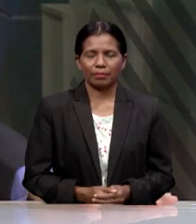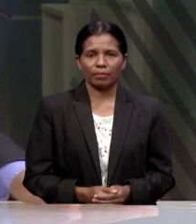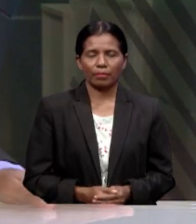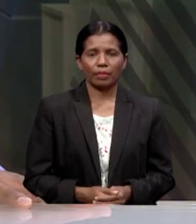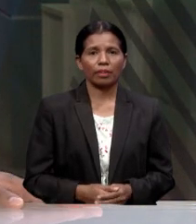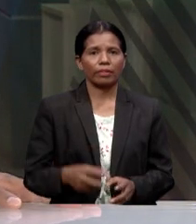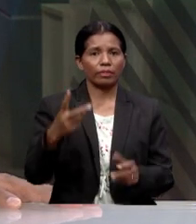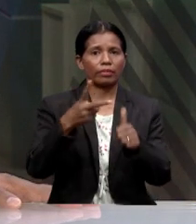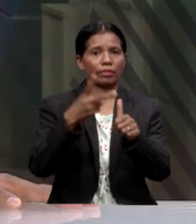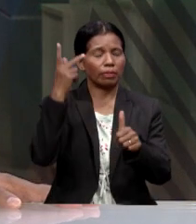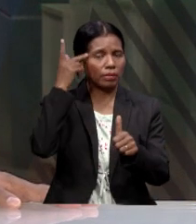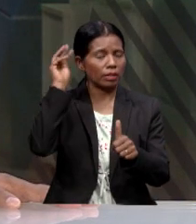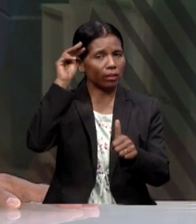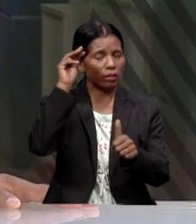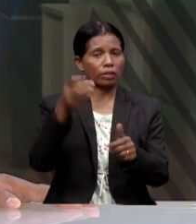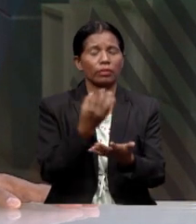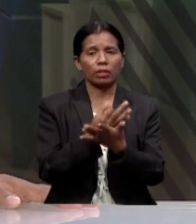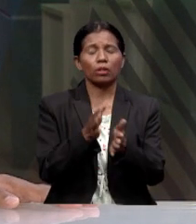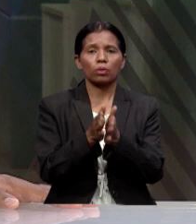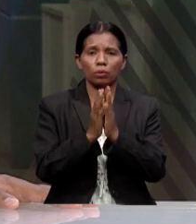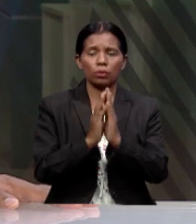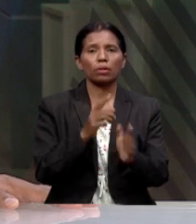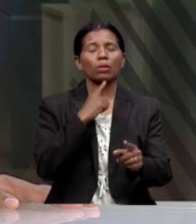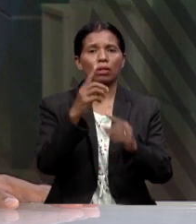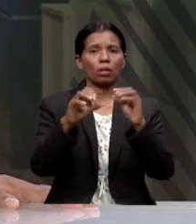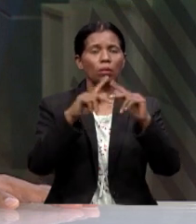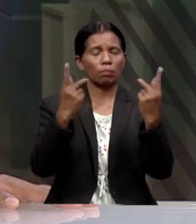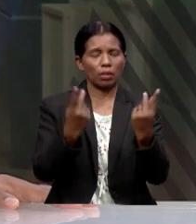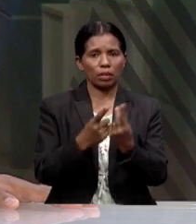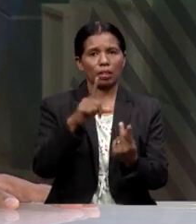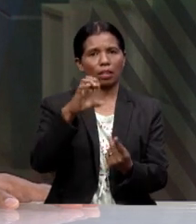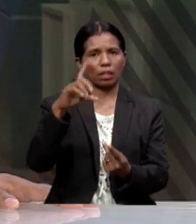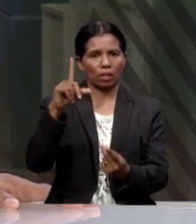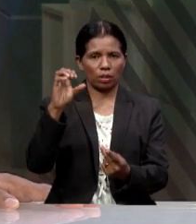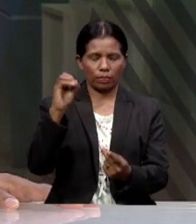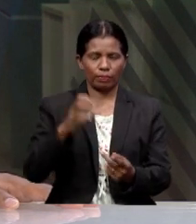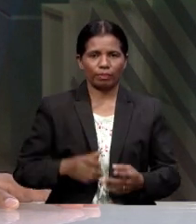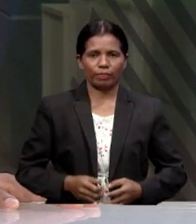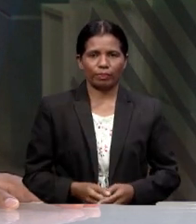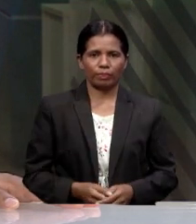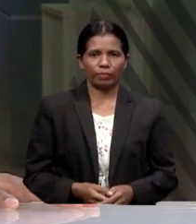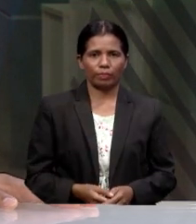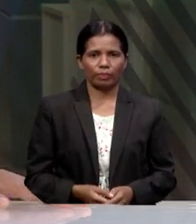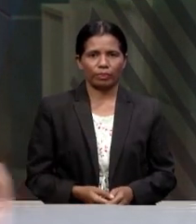Vice-ministro de Finanças e sua direção cooperativa, só que foi chamada para a companhia Lelo Construction.